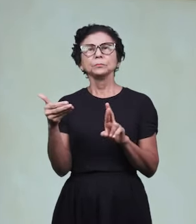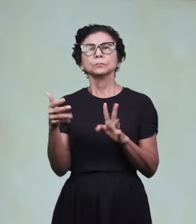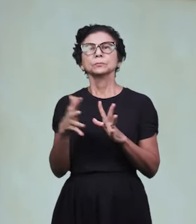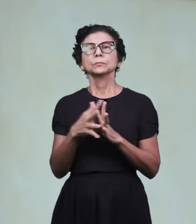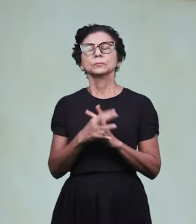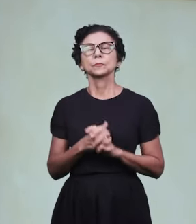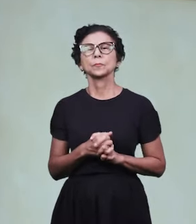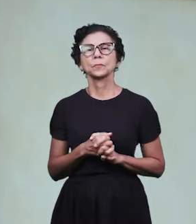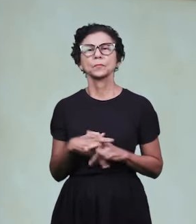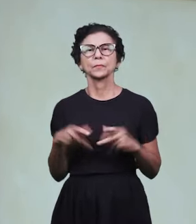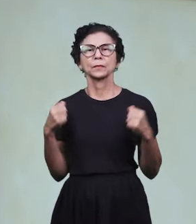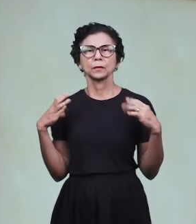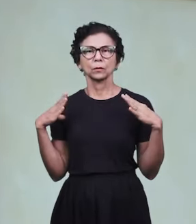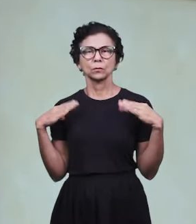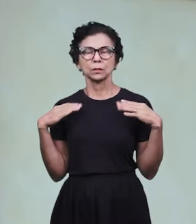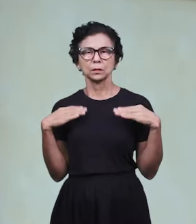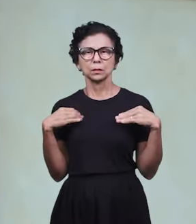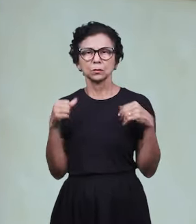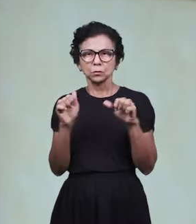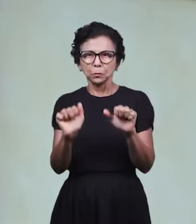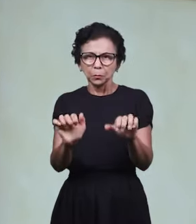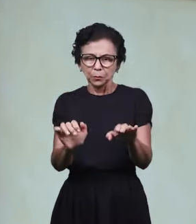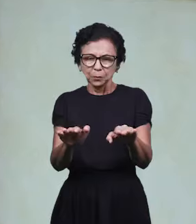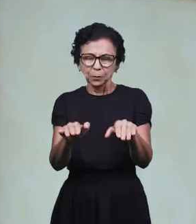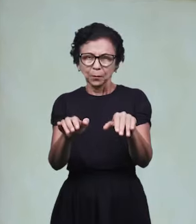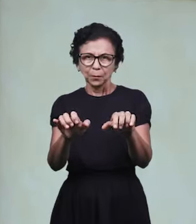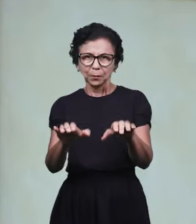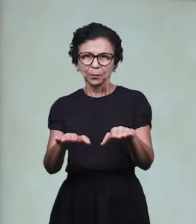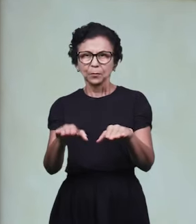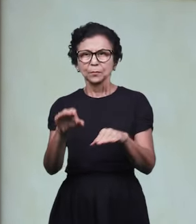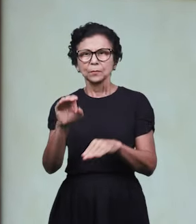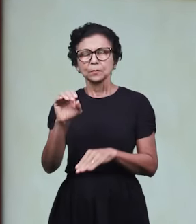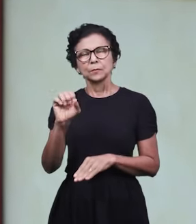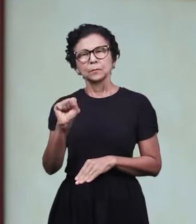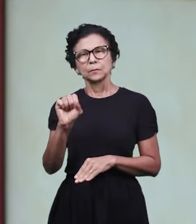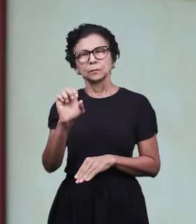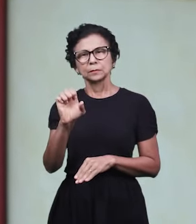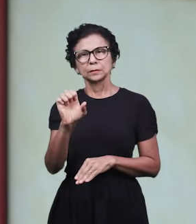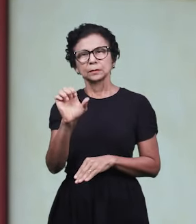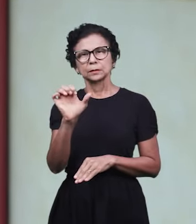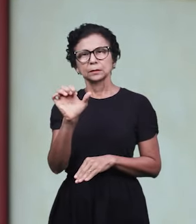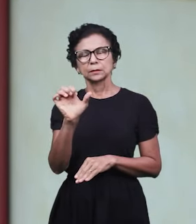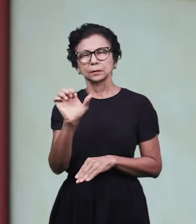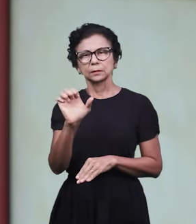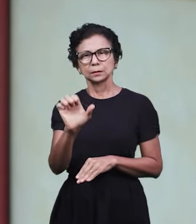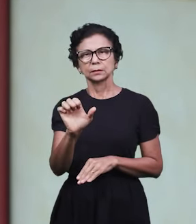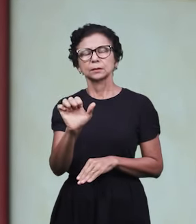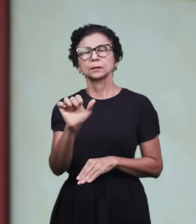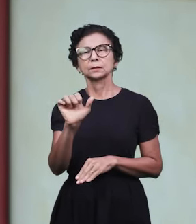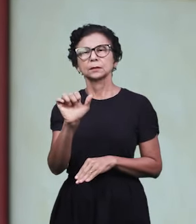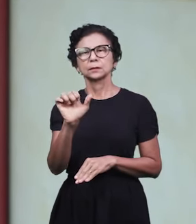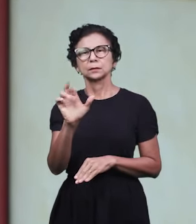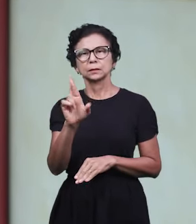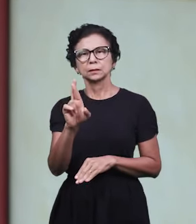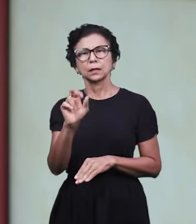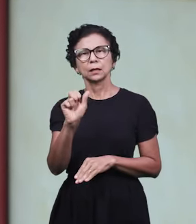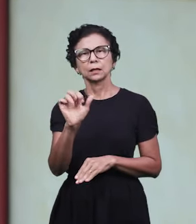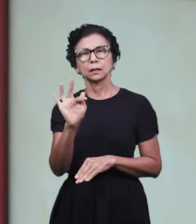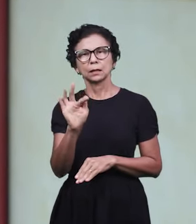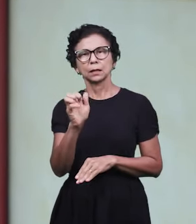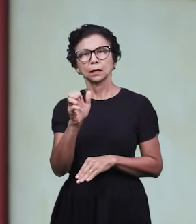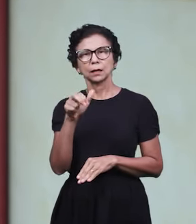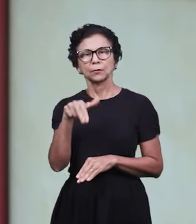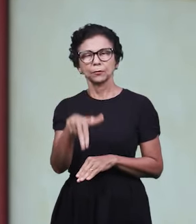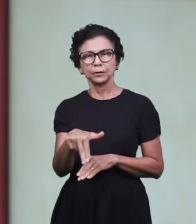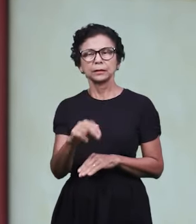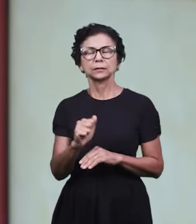fala dos serafins. Os serafins, quando aparece na palavra, é ligado ao louvor, à adoração. Então, há muitos louvores que foram ditados por